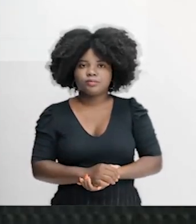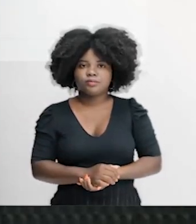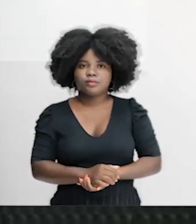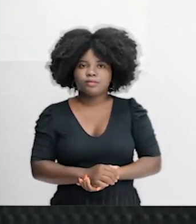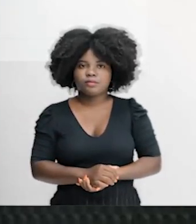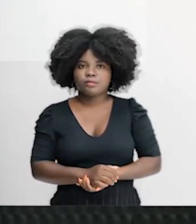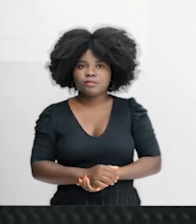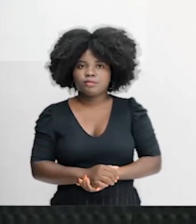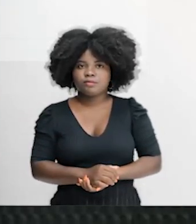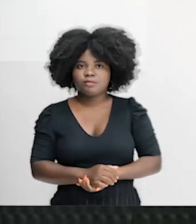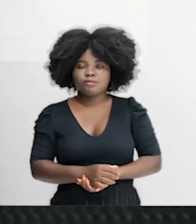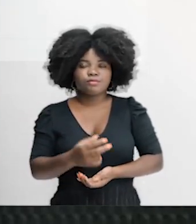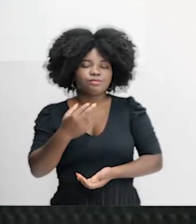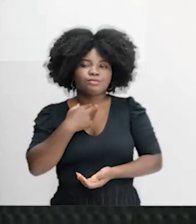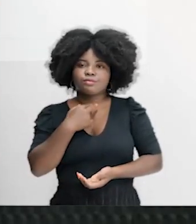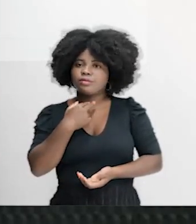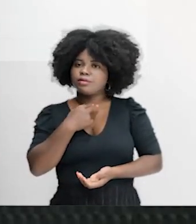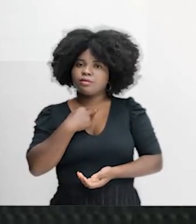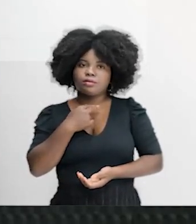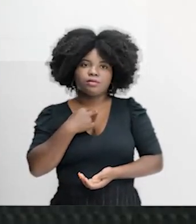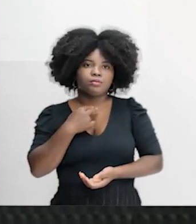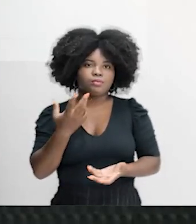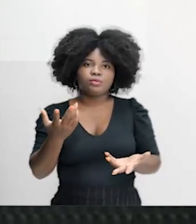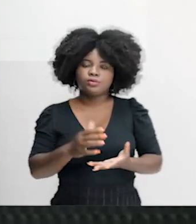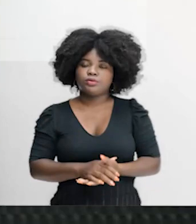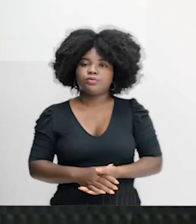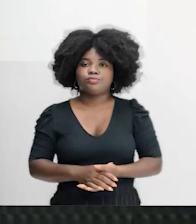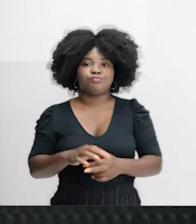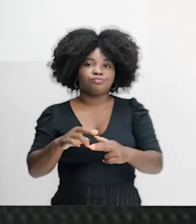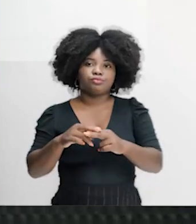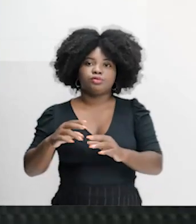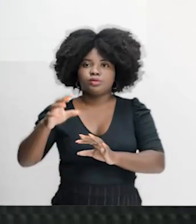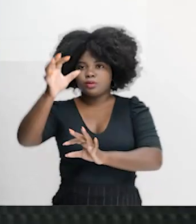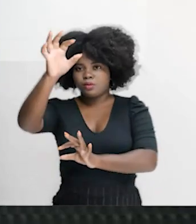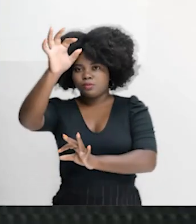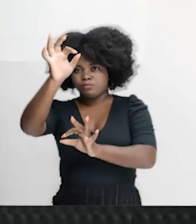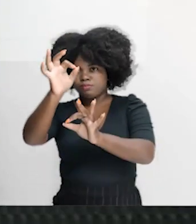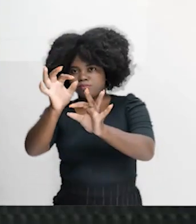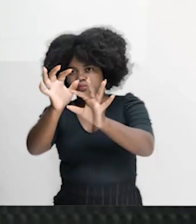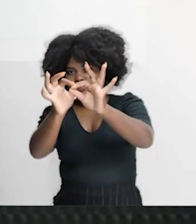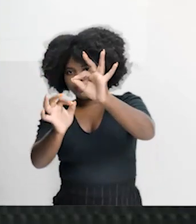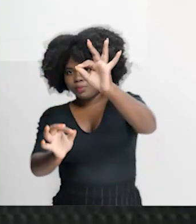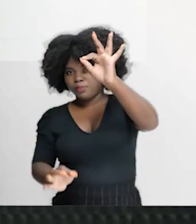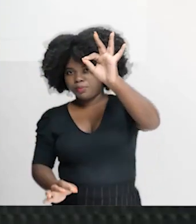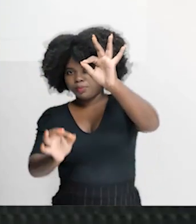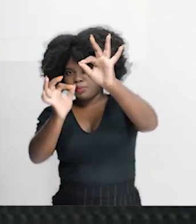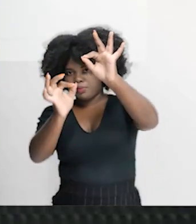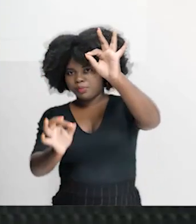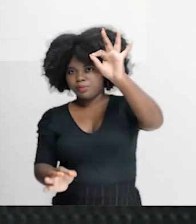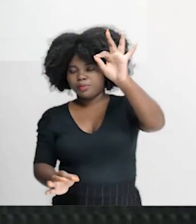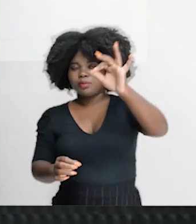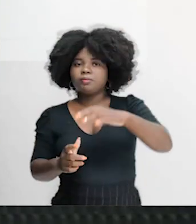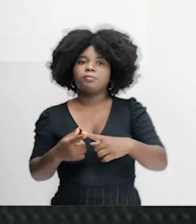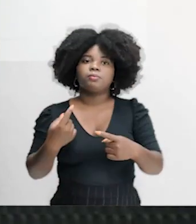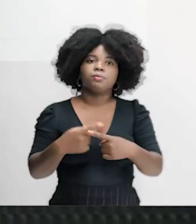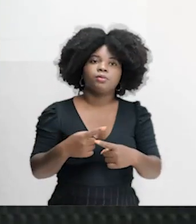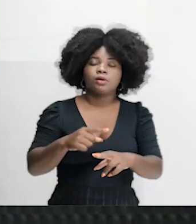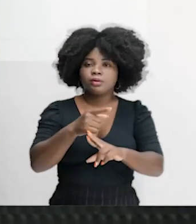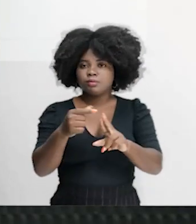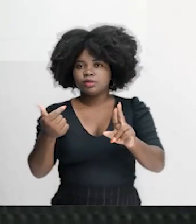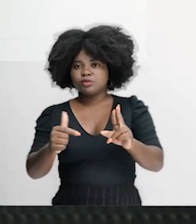gráfico, ele não vai poder passar nessa linha. Por isso que eu tracejei. Porque a tangente de π sobre 2, ela não